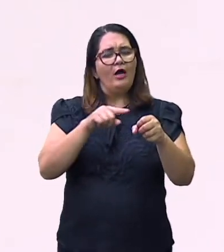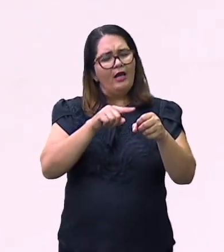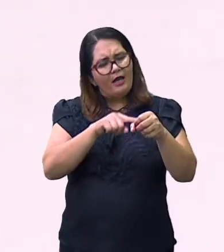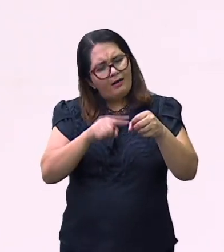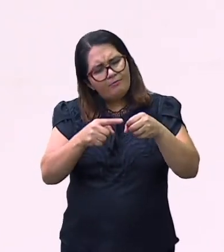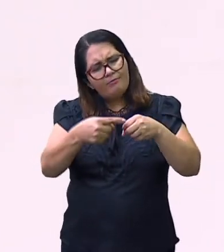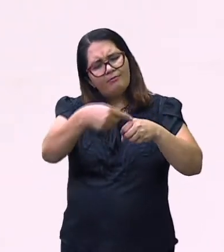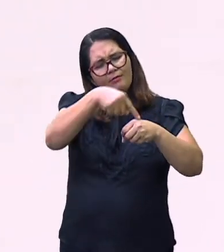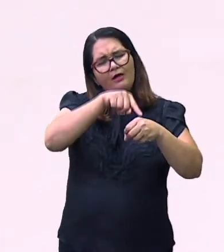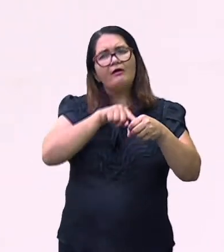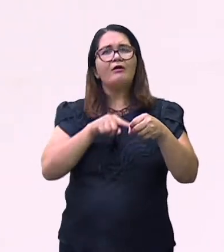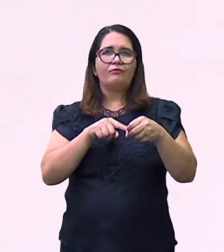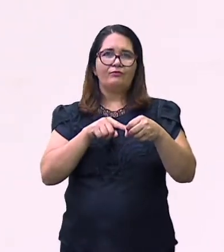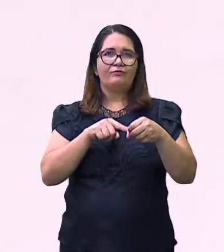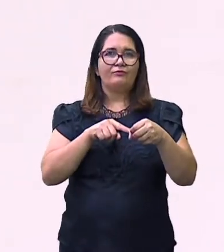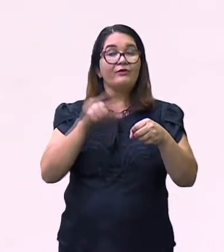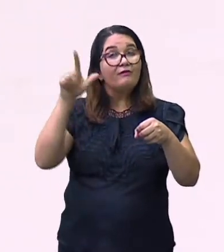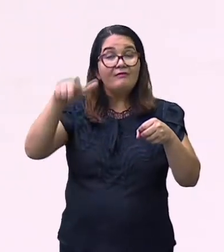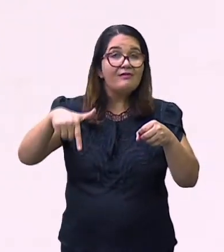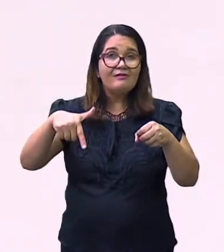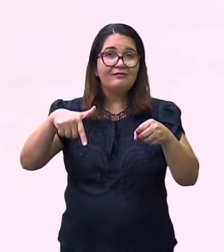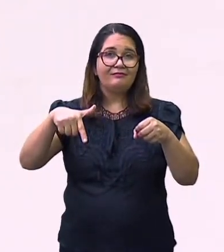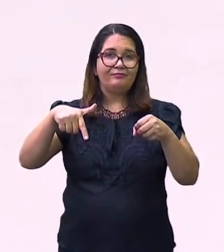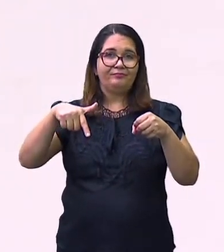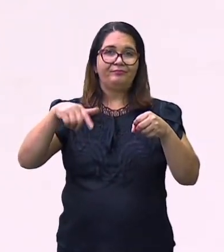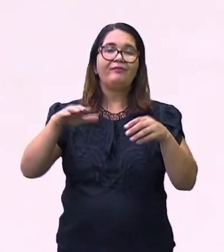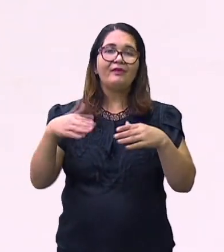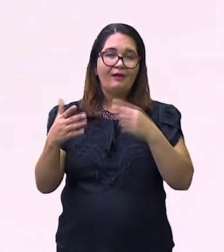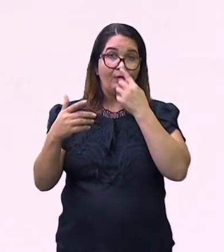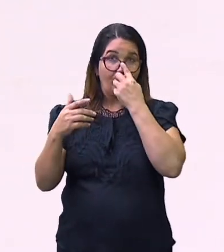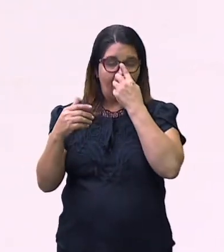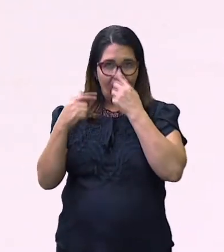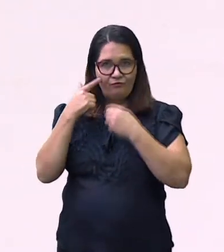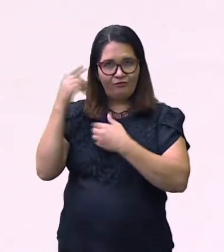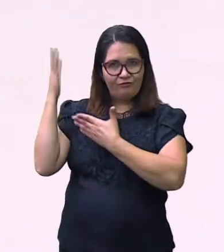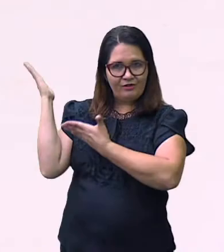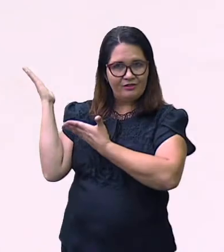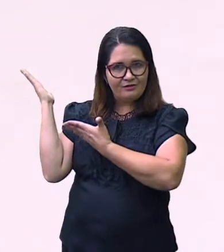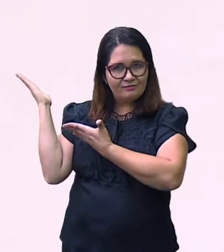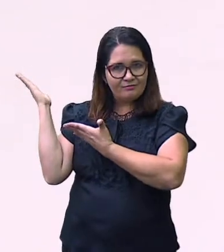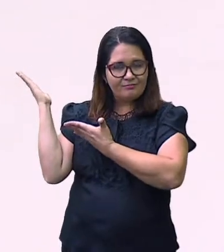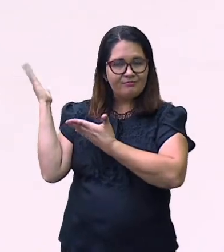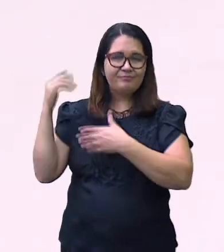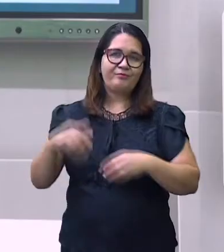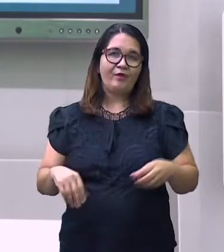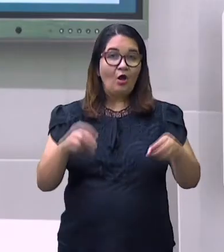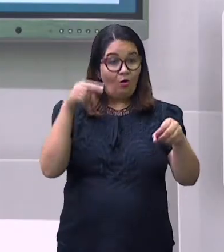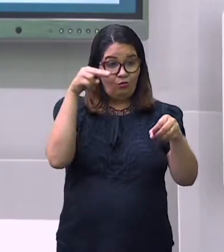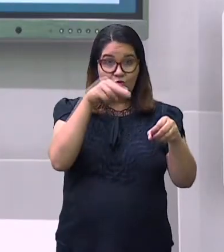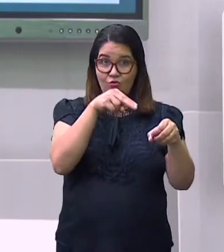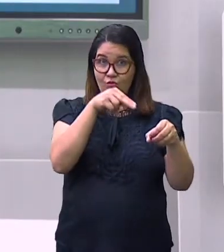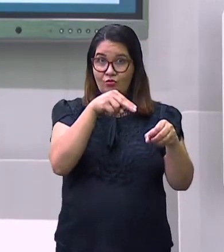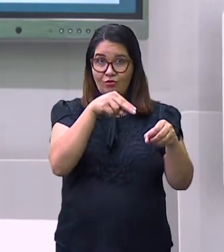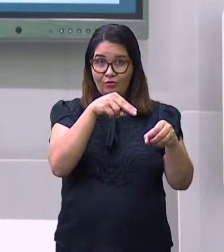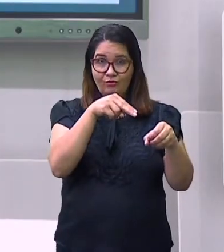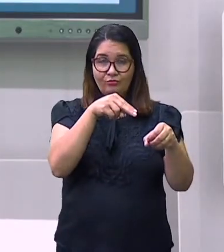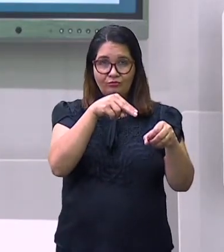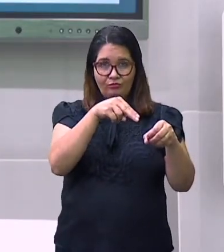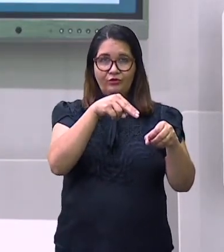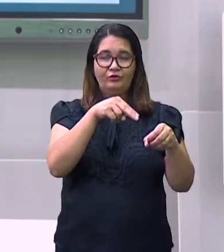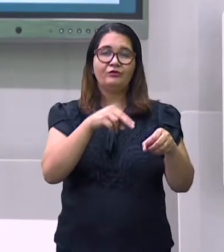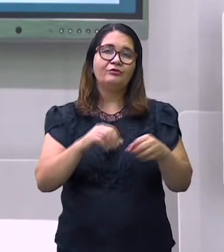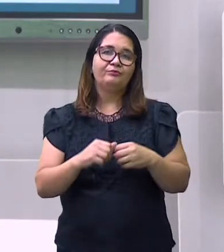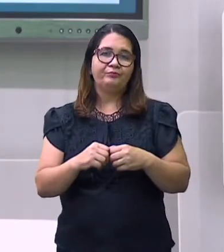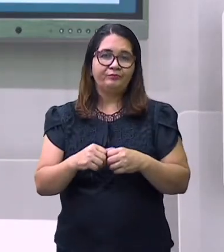pouco. Então, aqui a gente vai ter o núcleo. Aí, eu posso colocar, por exemplo, o